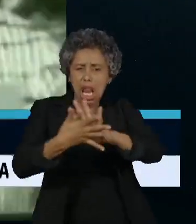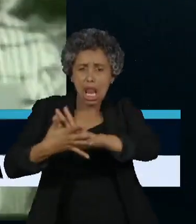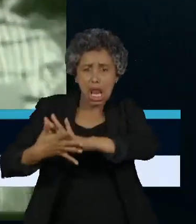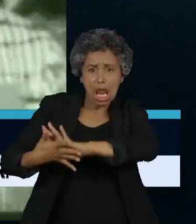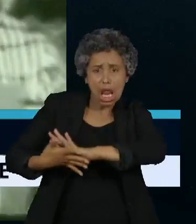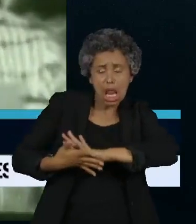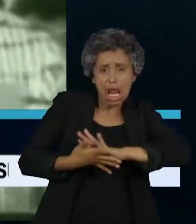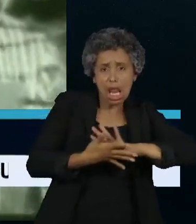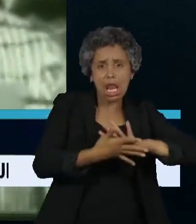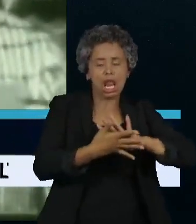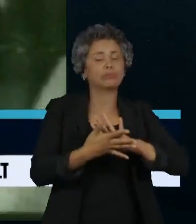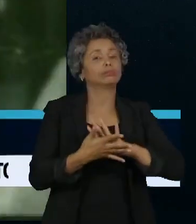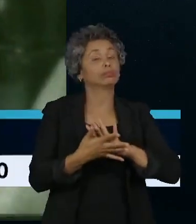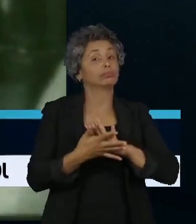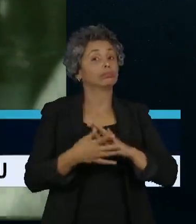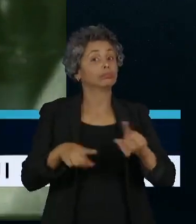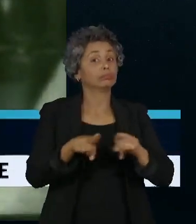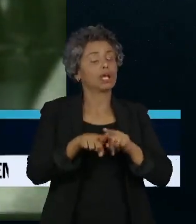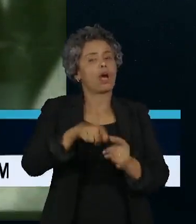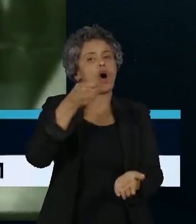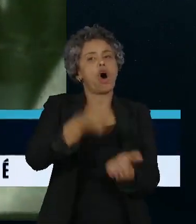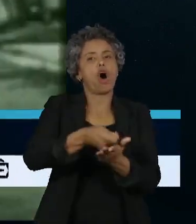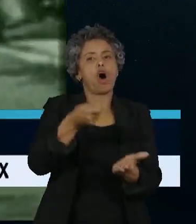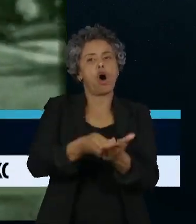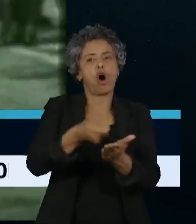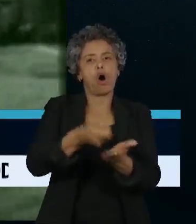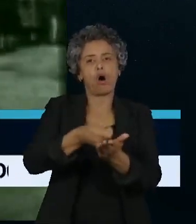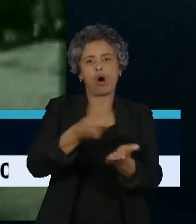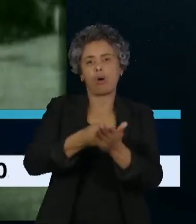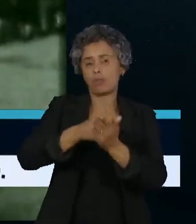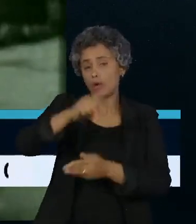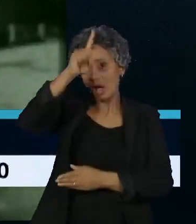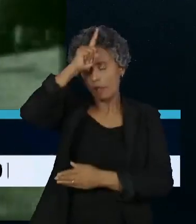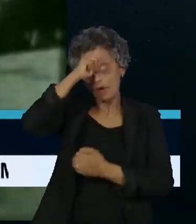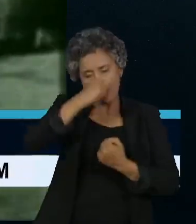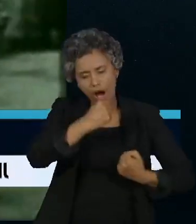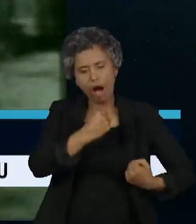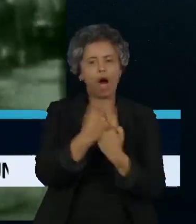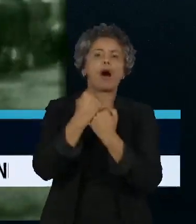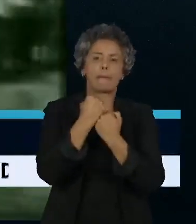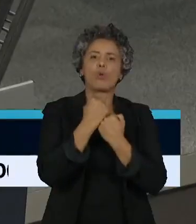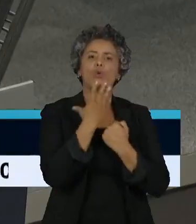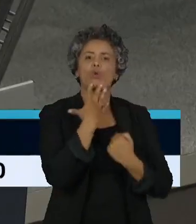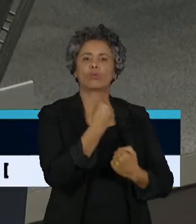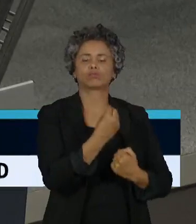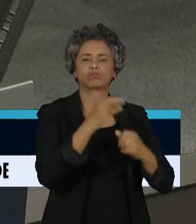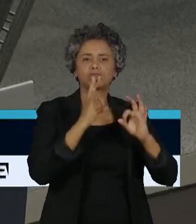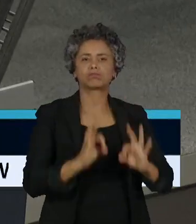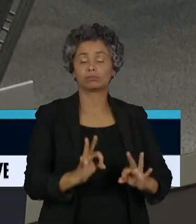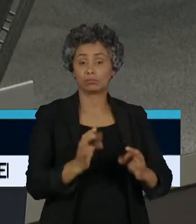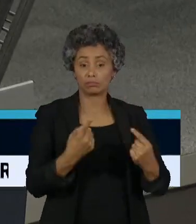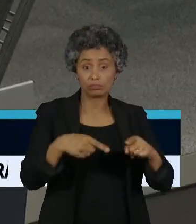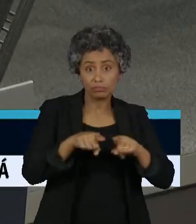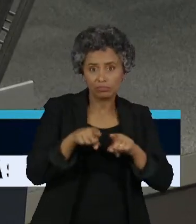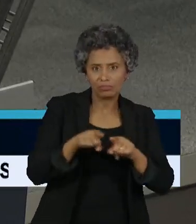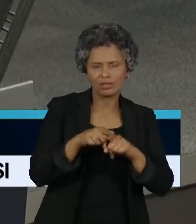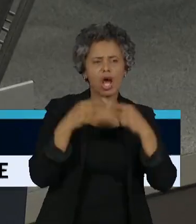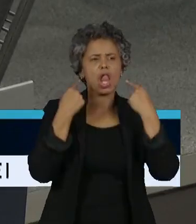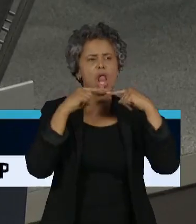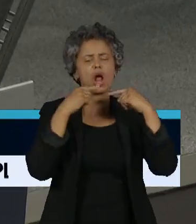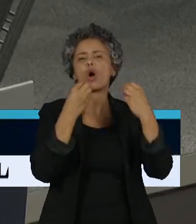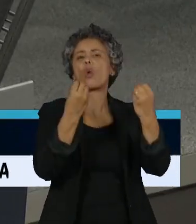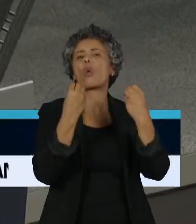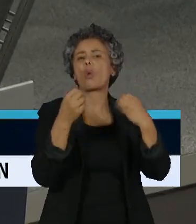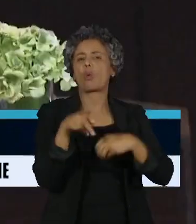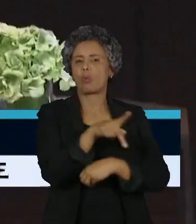nazista que sego sch obri a Alemanha a garantir historicamente a segurança do país sch criticou O Silêncio do